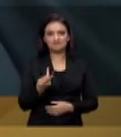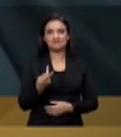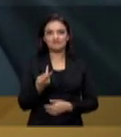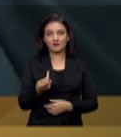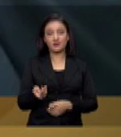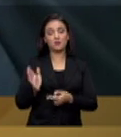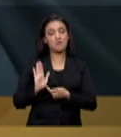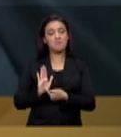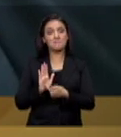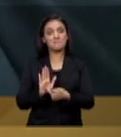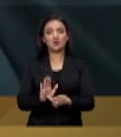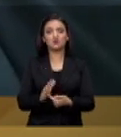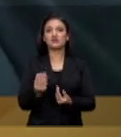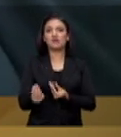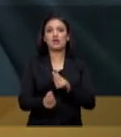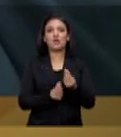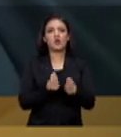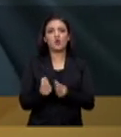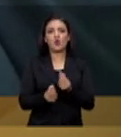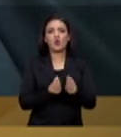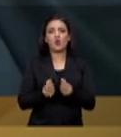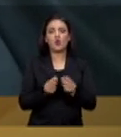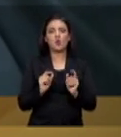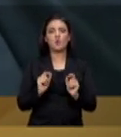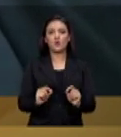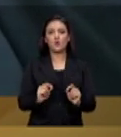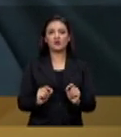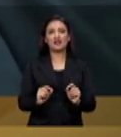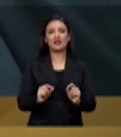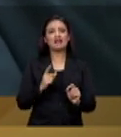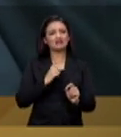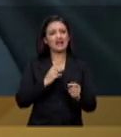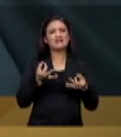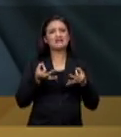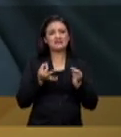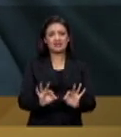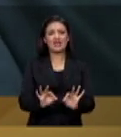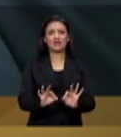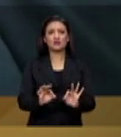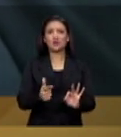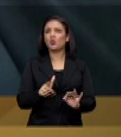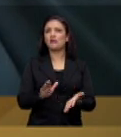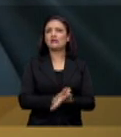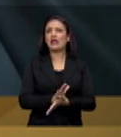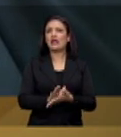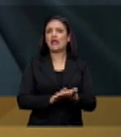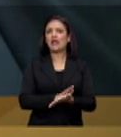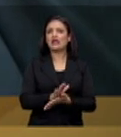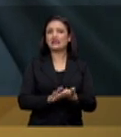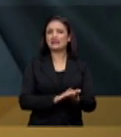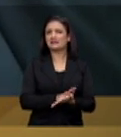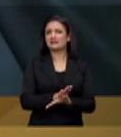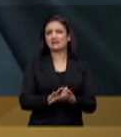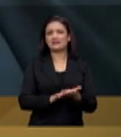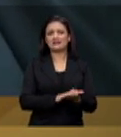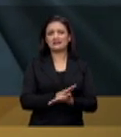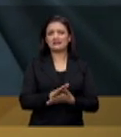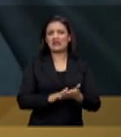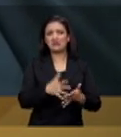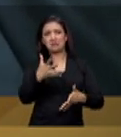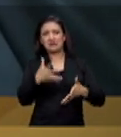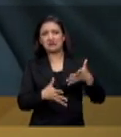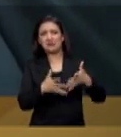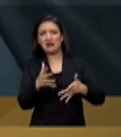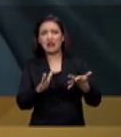absoluta correção, o que demonstra que não há nenhum ponto de tensão ao redor